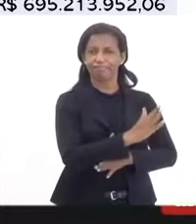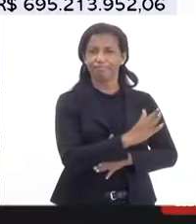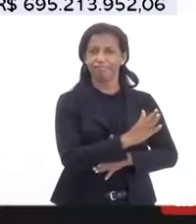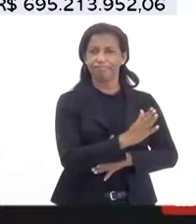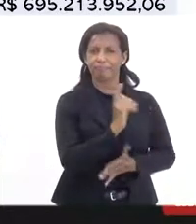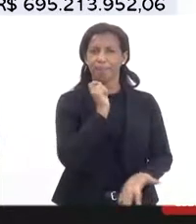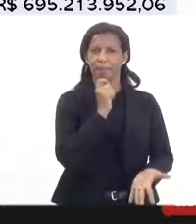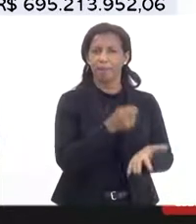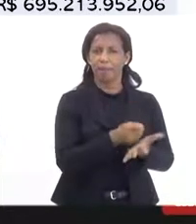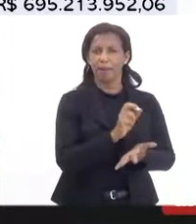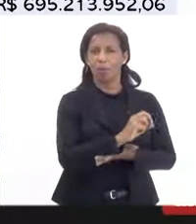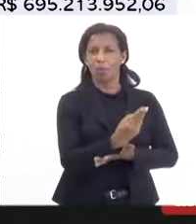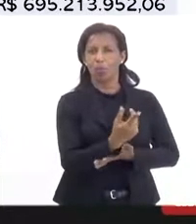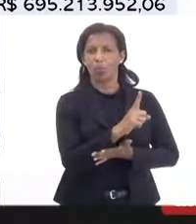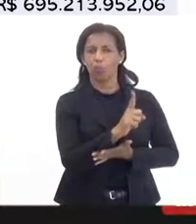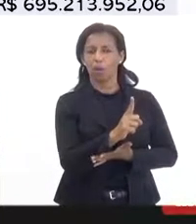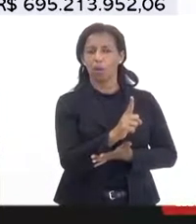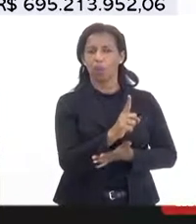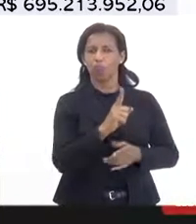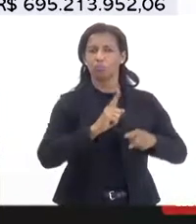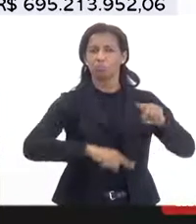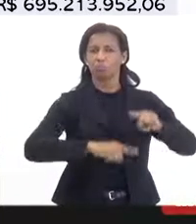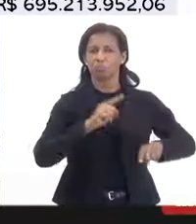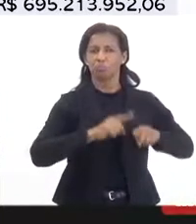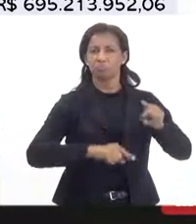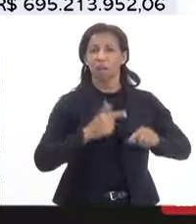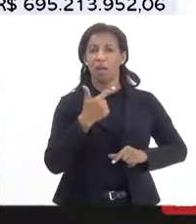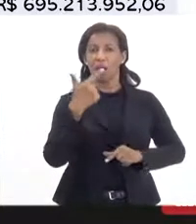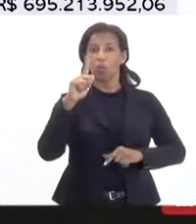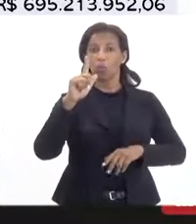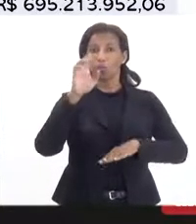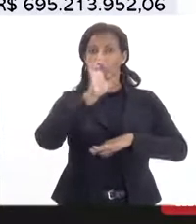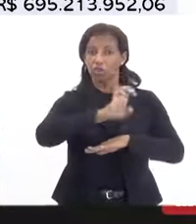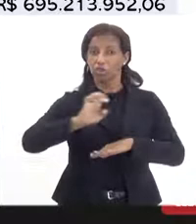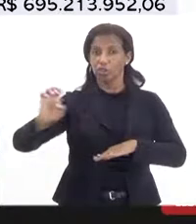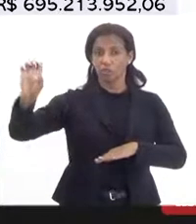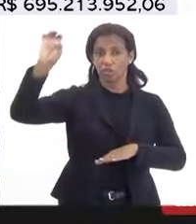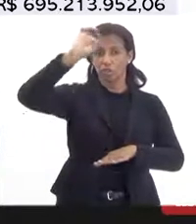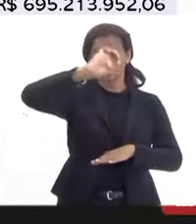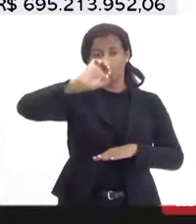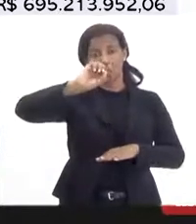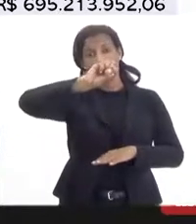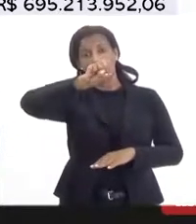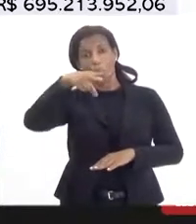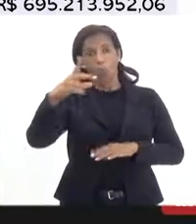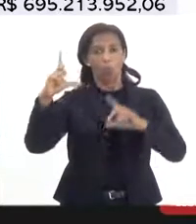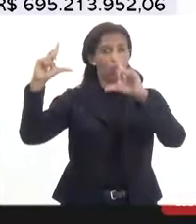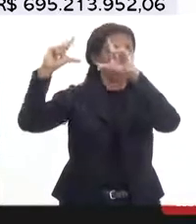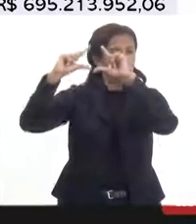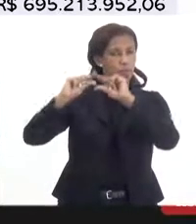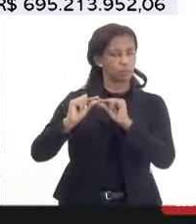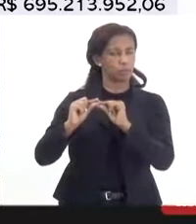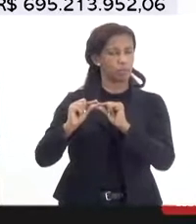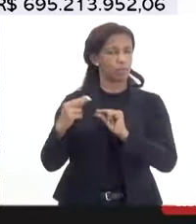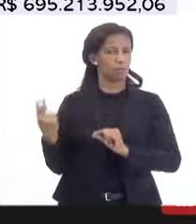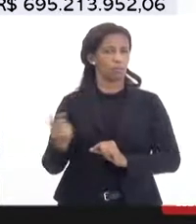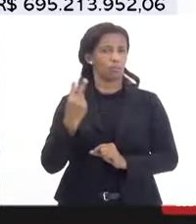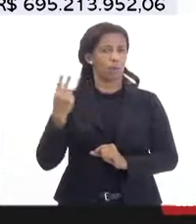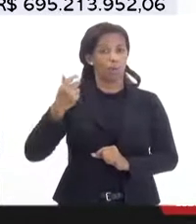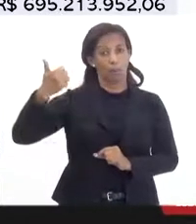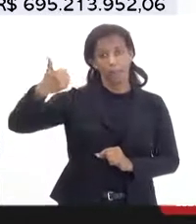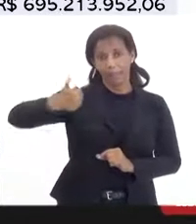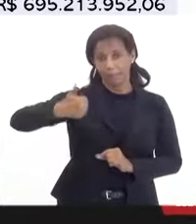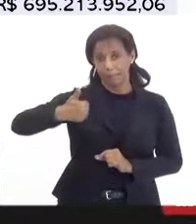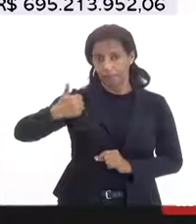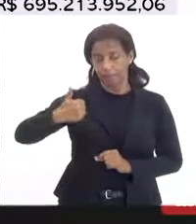não tributada de produtos destinados a outros estados ou com redução de base de cálculo. No primeiro caso,